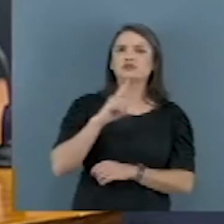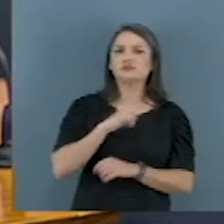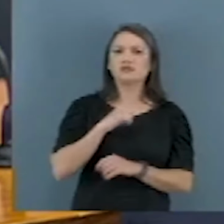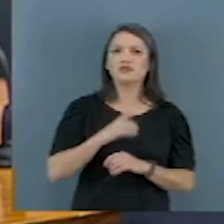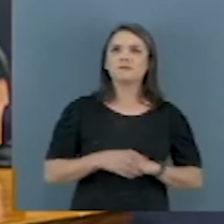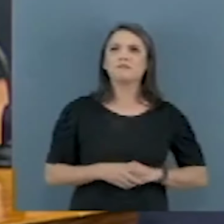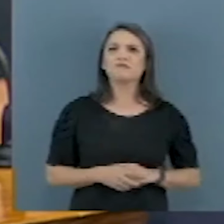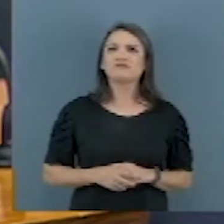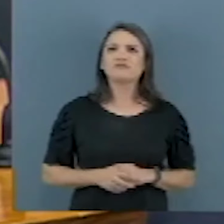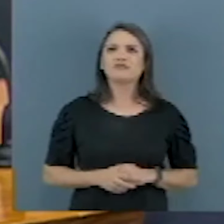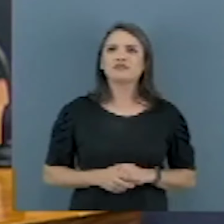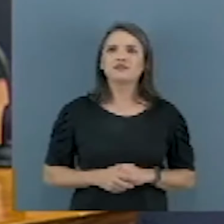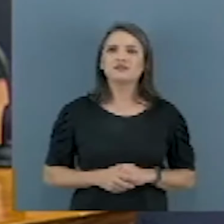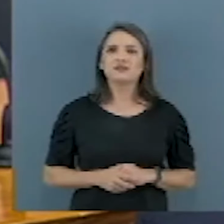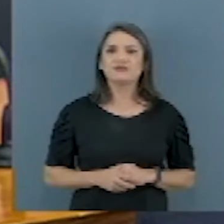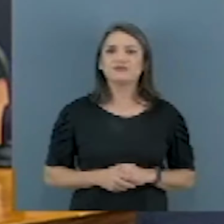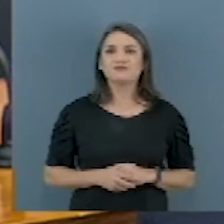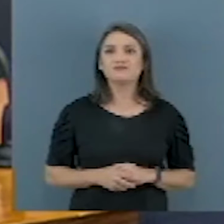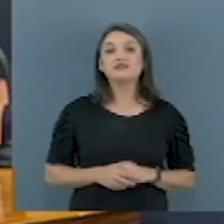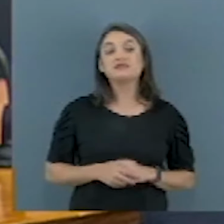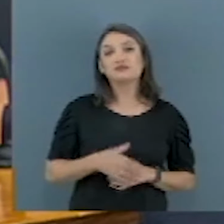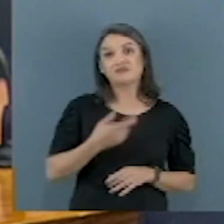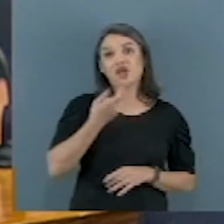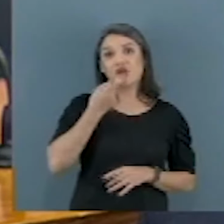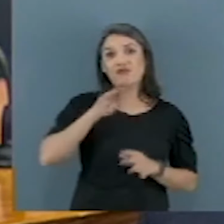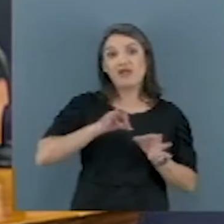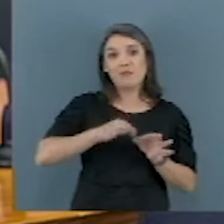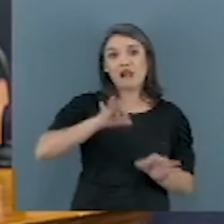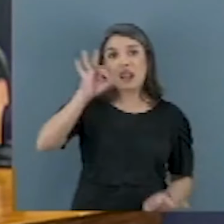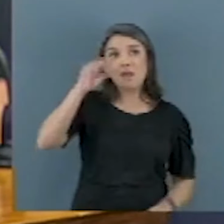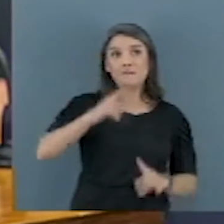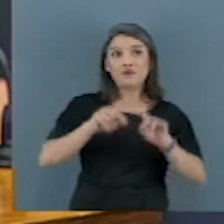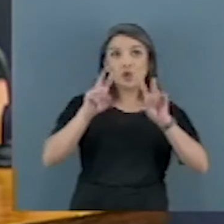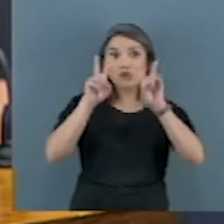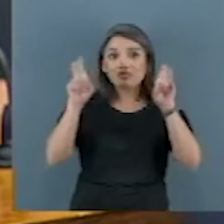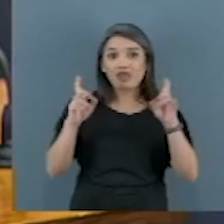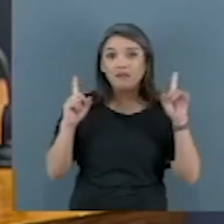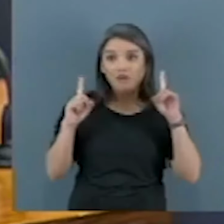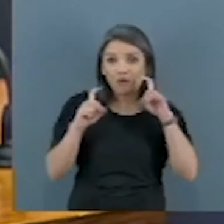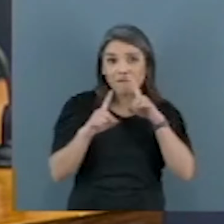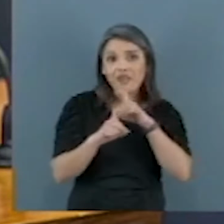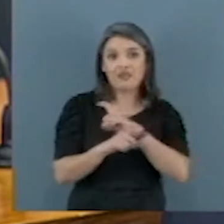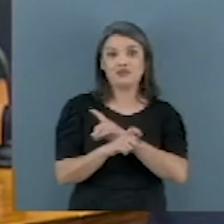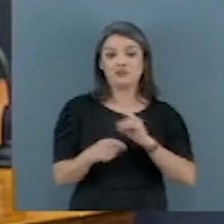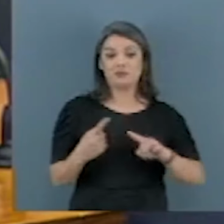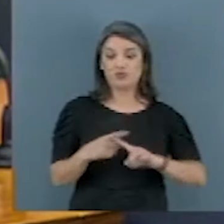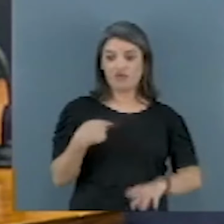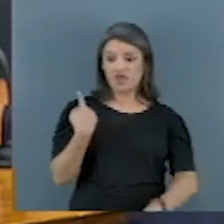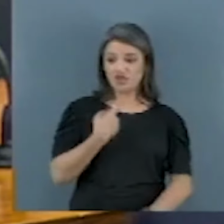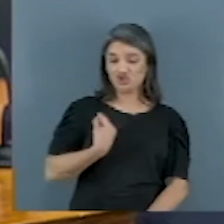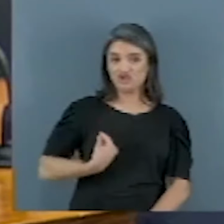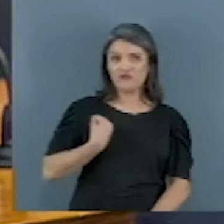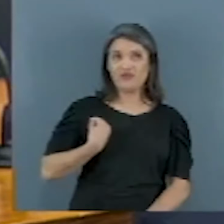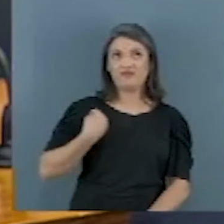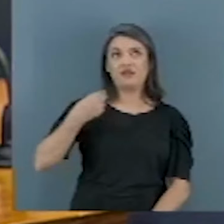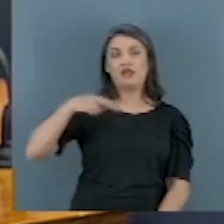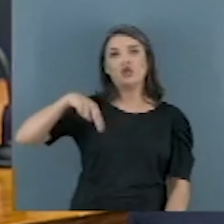A fala é longa porque o tema é complexo. Todos nós aqui que moramos na região